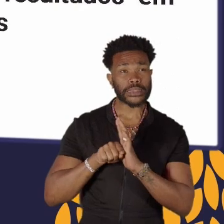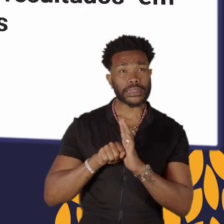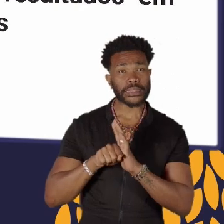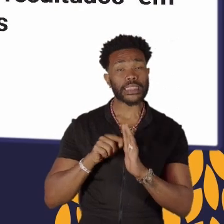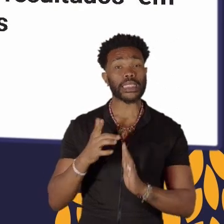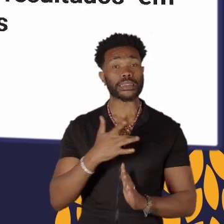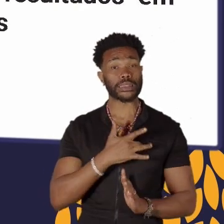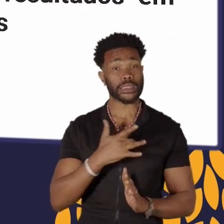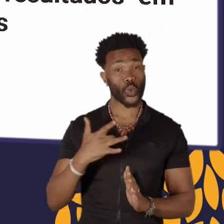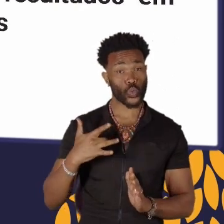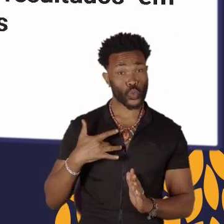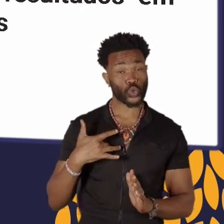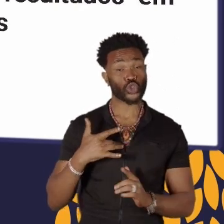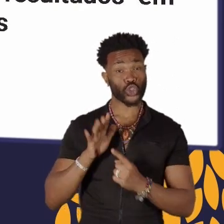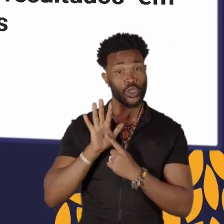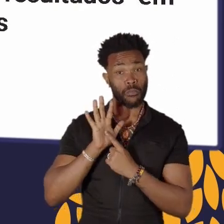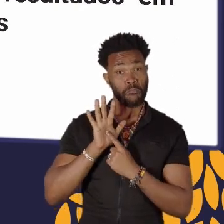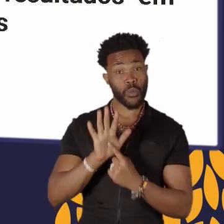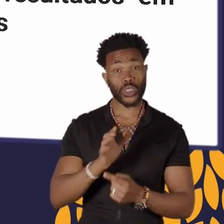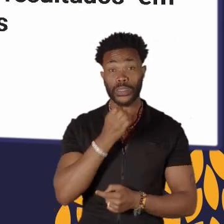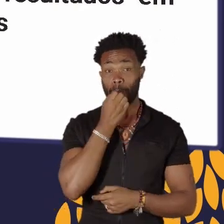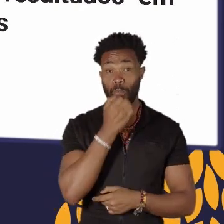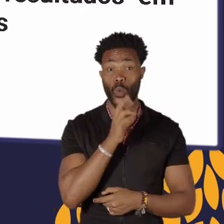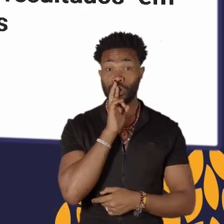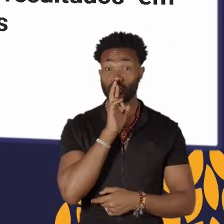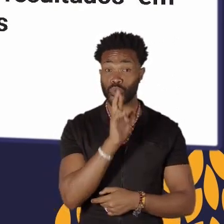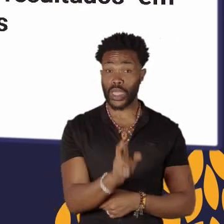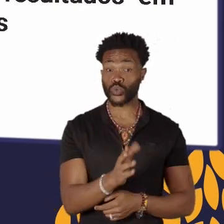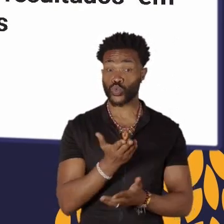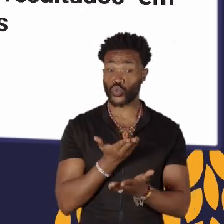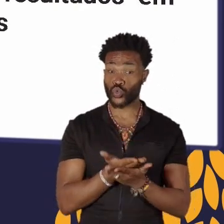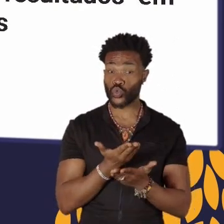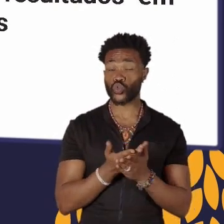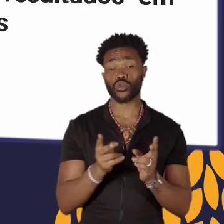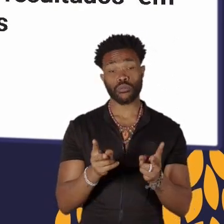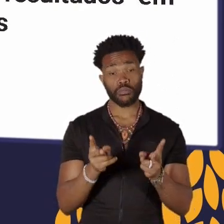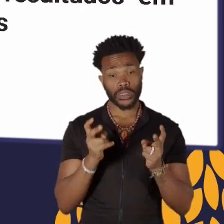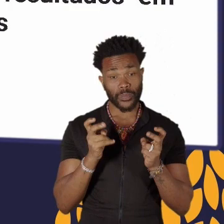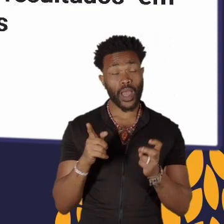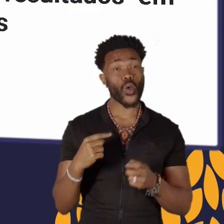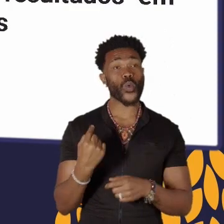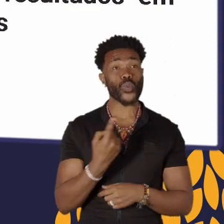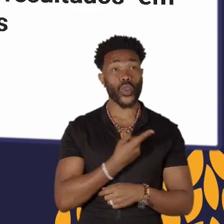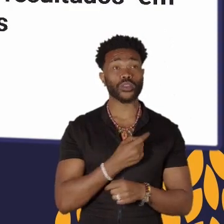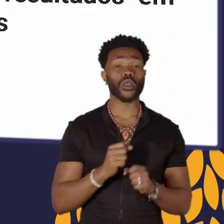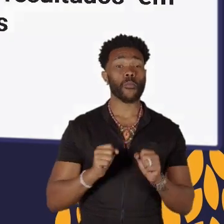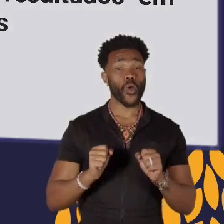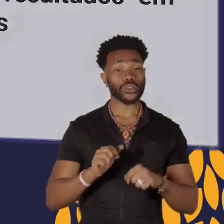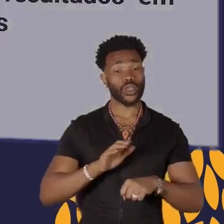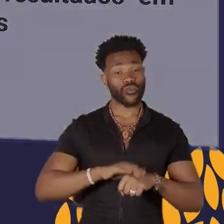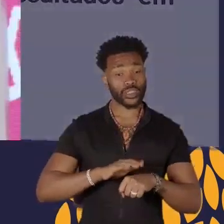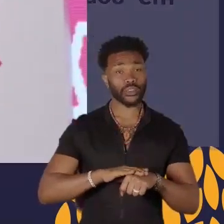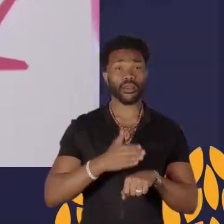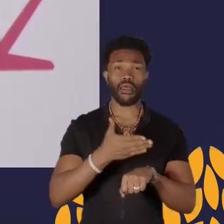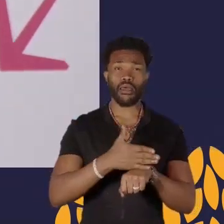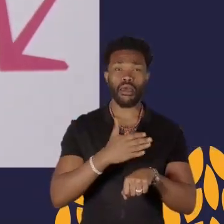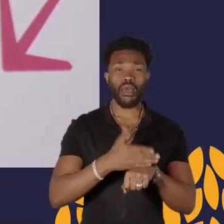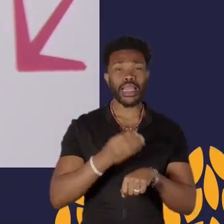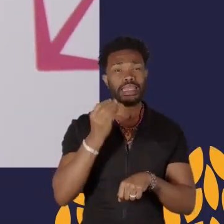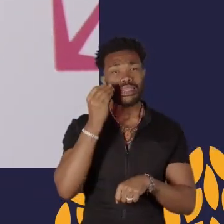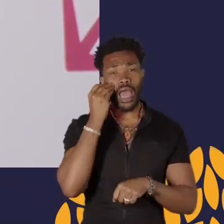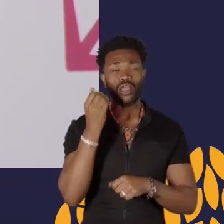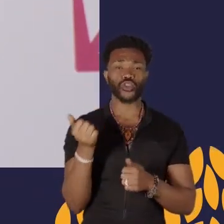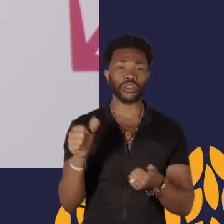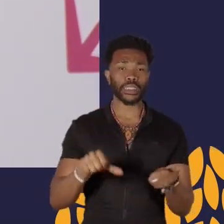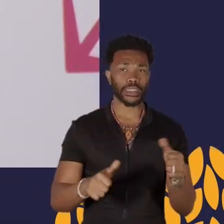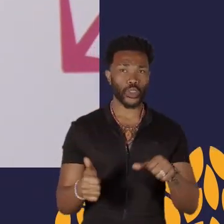de saúde que apresentam bons resultados nos estudos observacionais, para que a gente, então, possa fazer os ensaios clínicos. O que eu quero dizer